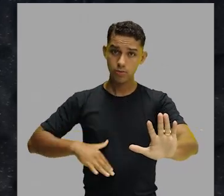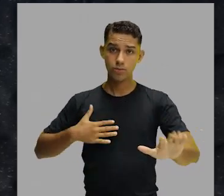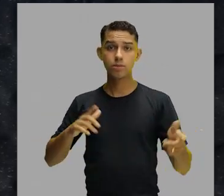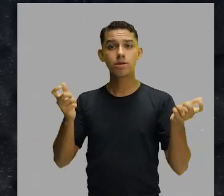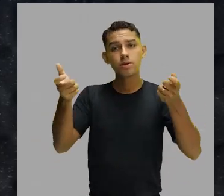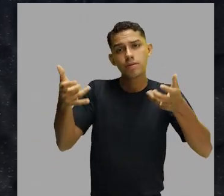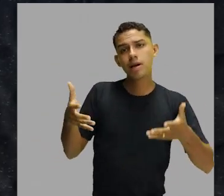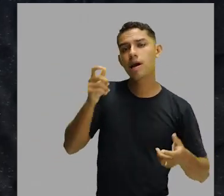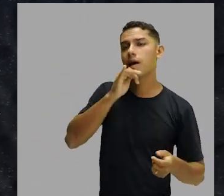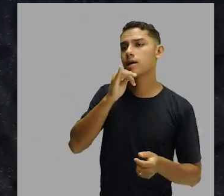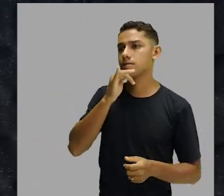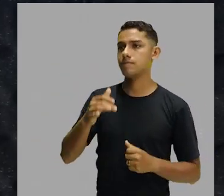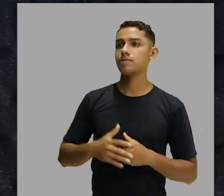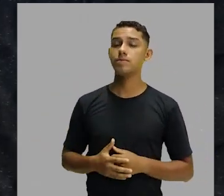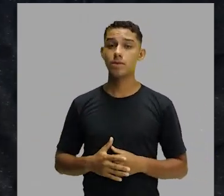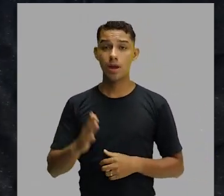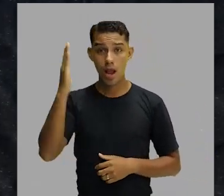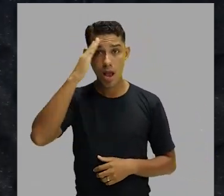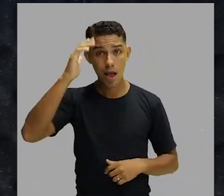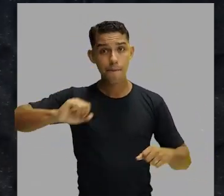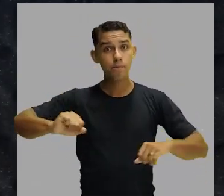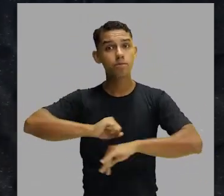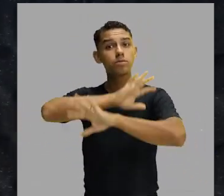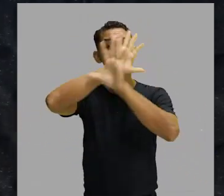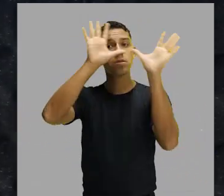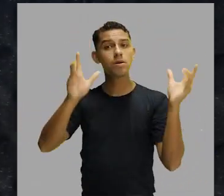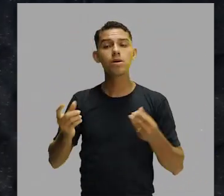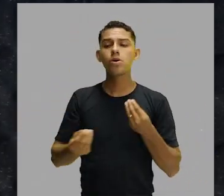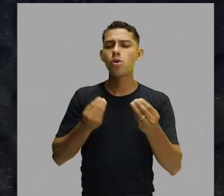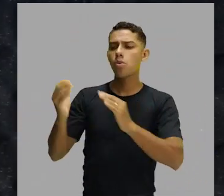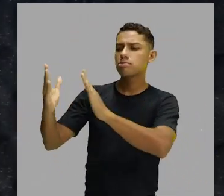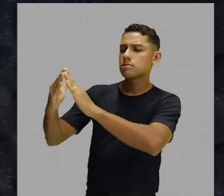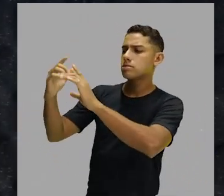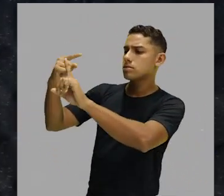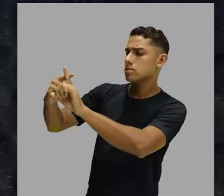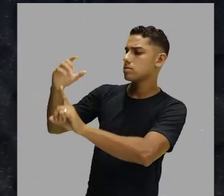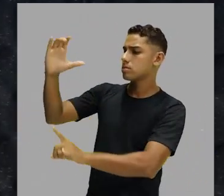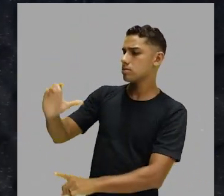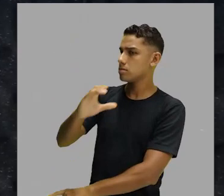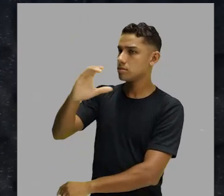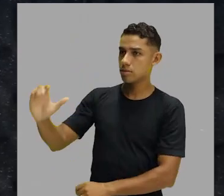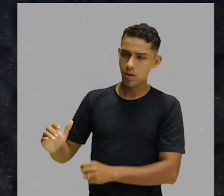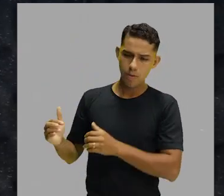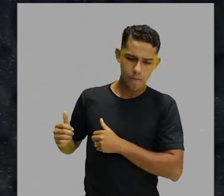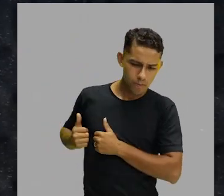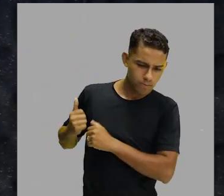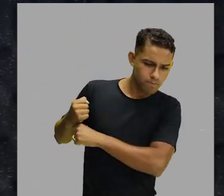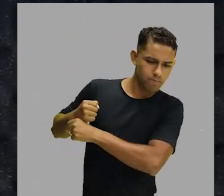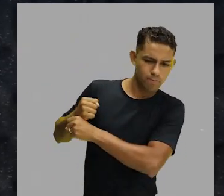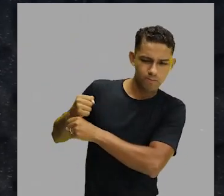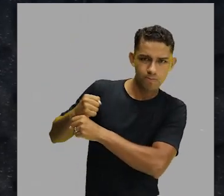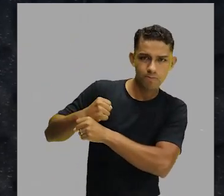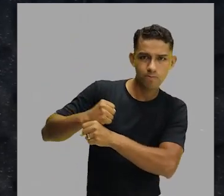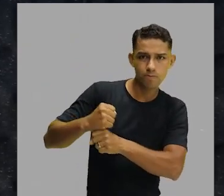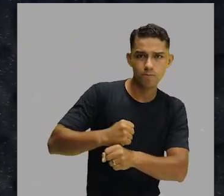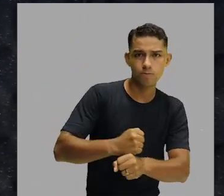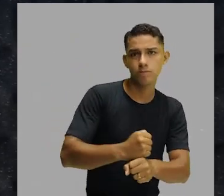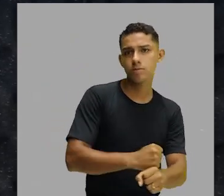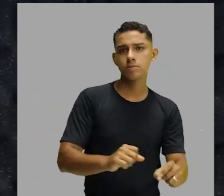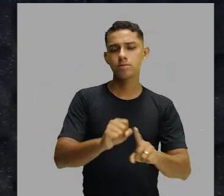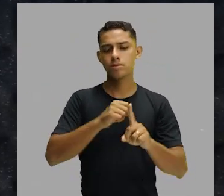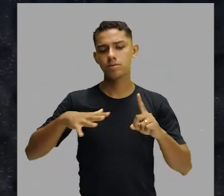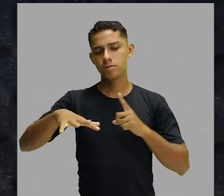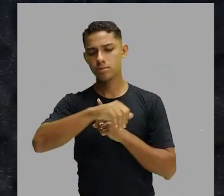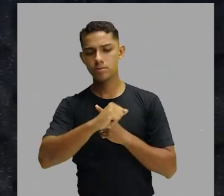como, quero que vocês entendam o seguinte, a forma como a igreja conduziu por muitos e muitos anos a